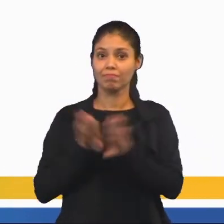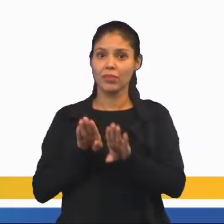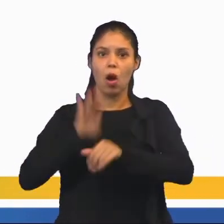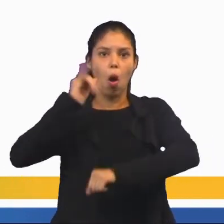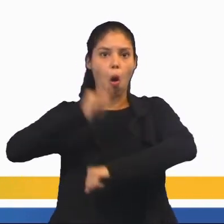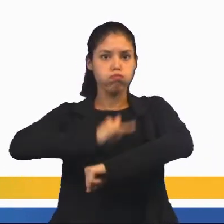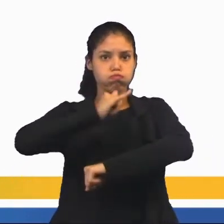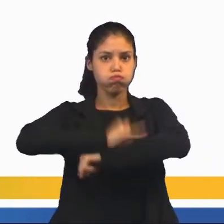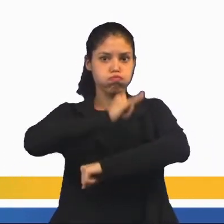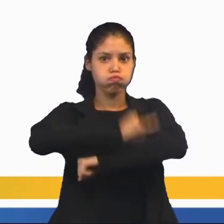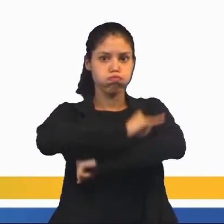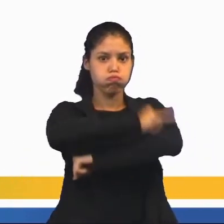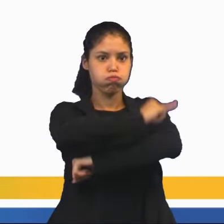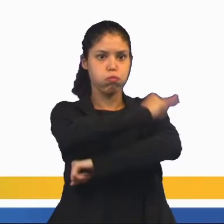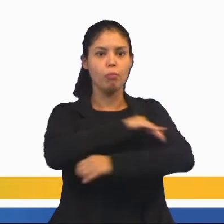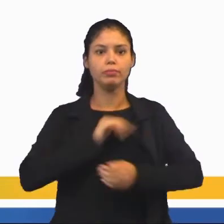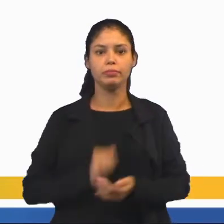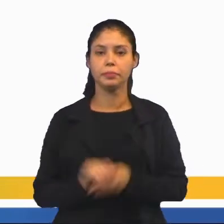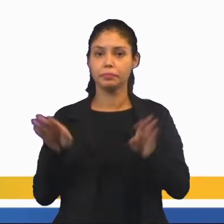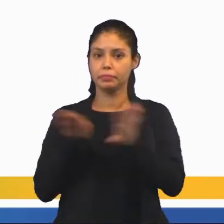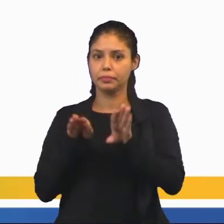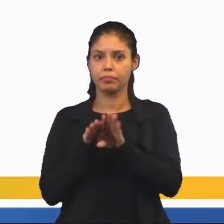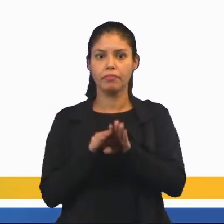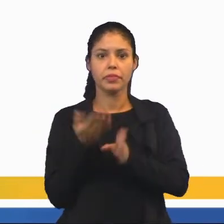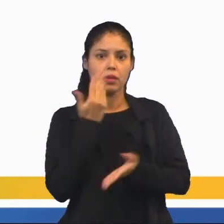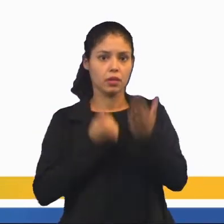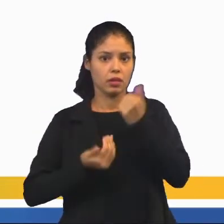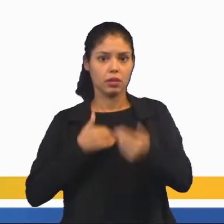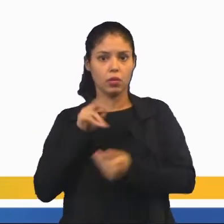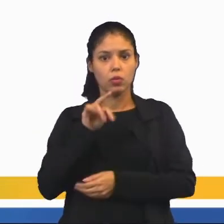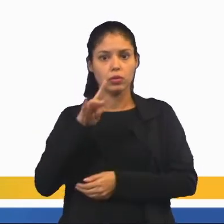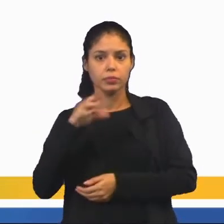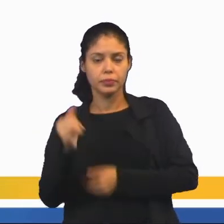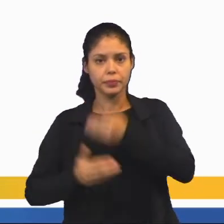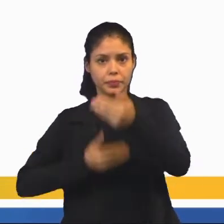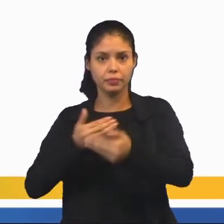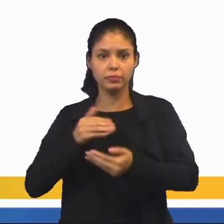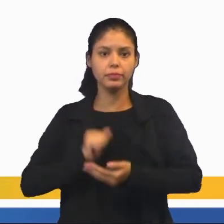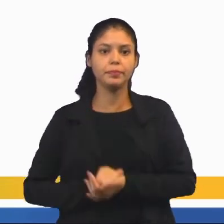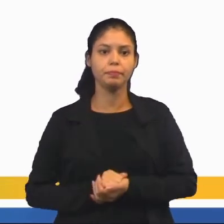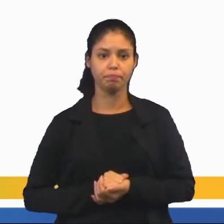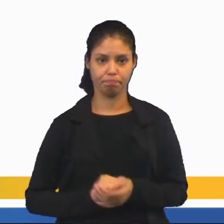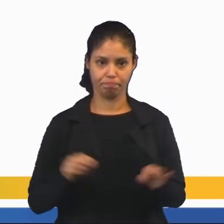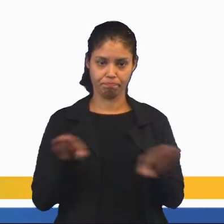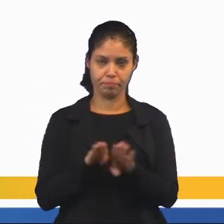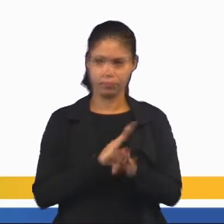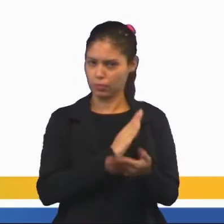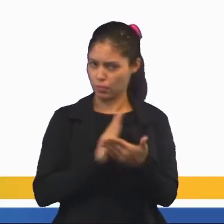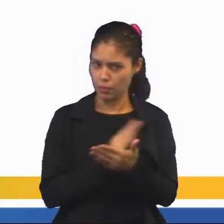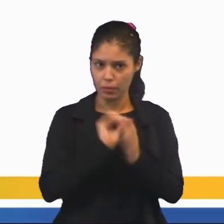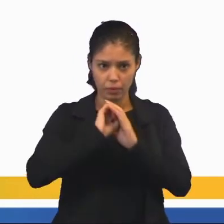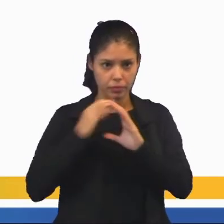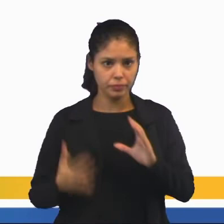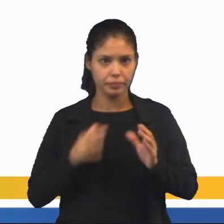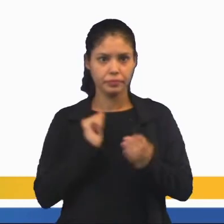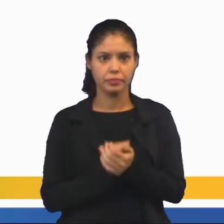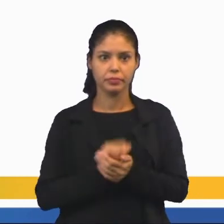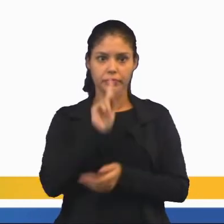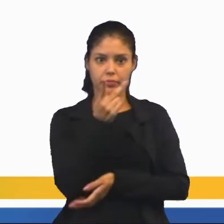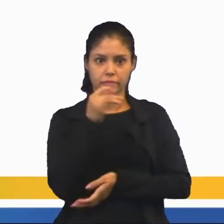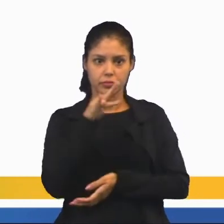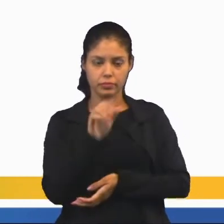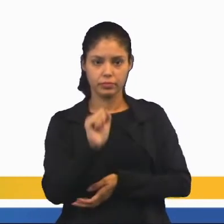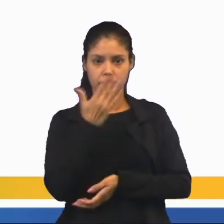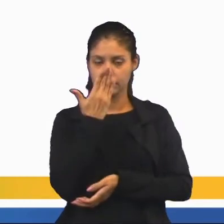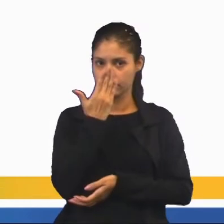para a obesidade. Entre os atributos dos alimentos ultraprocessados estão, vamos ver algumas características. A primeira